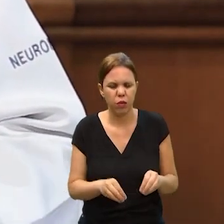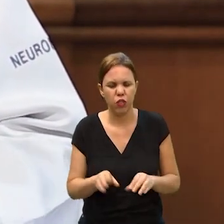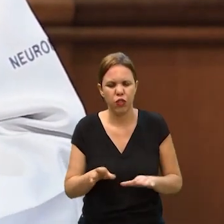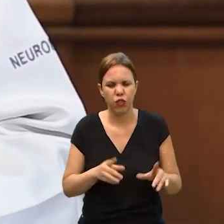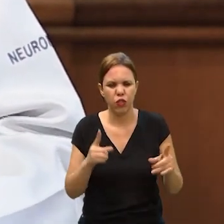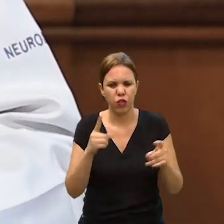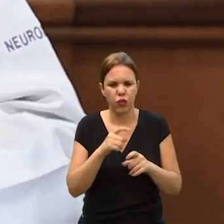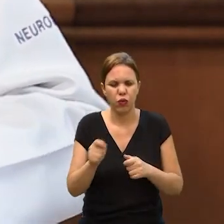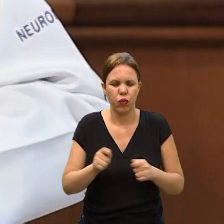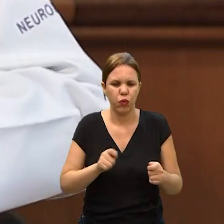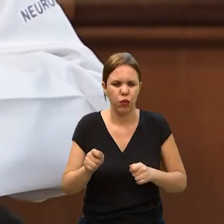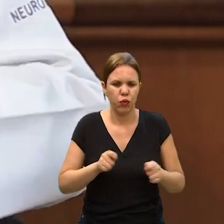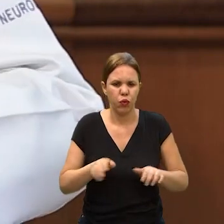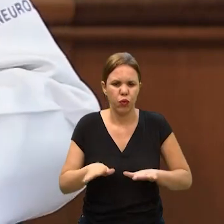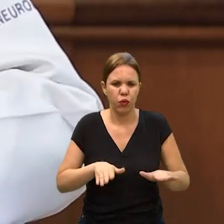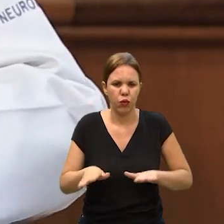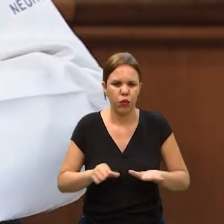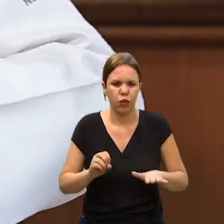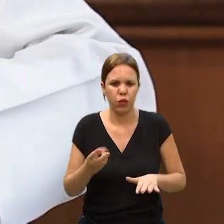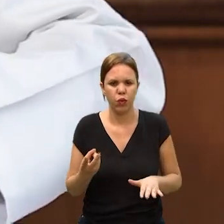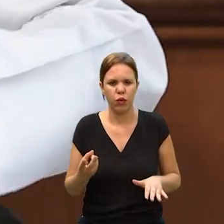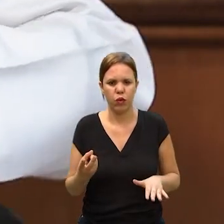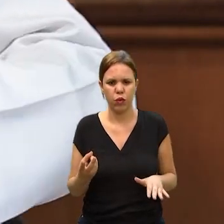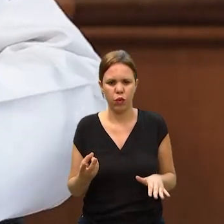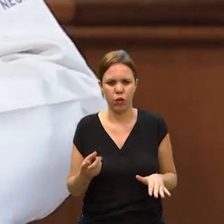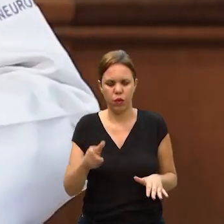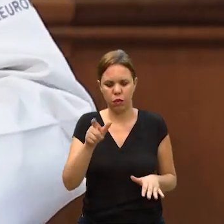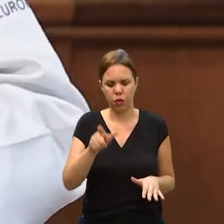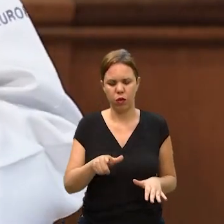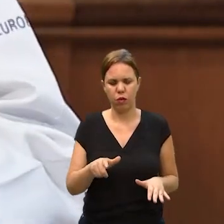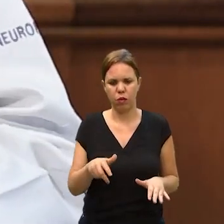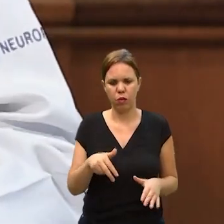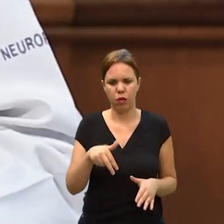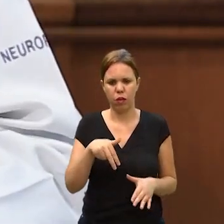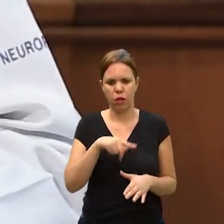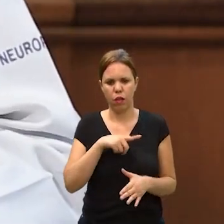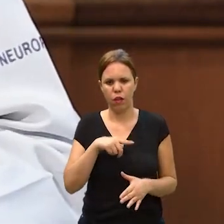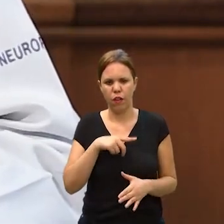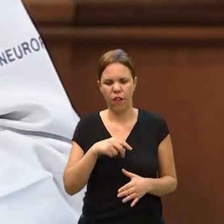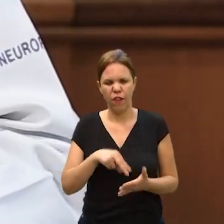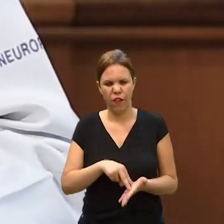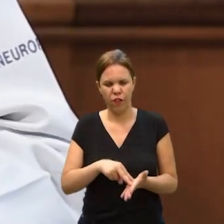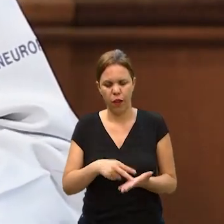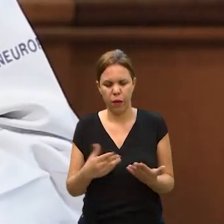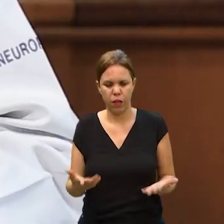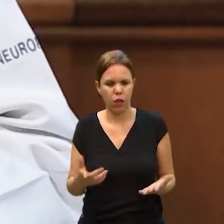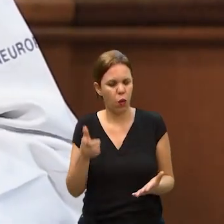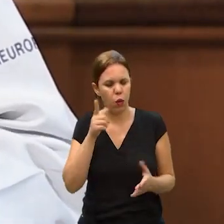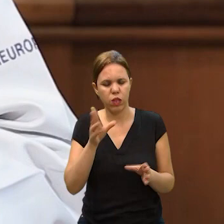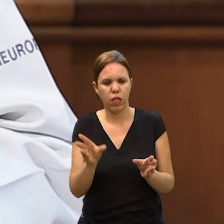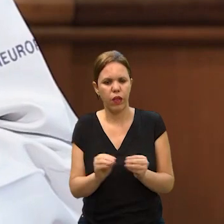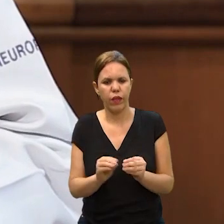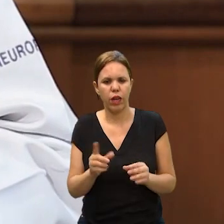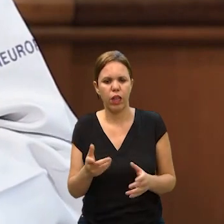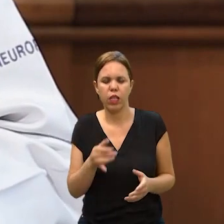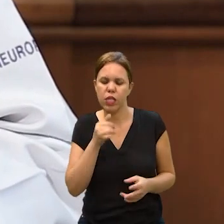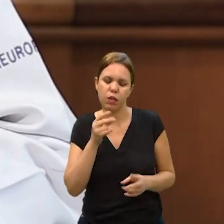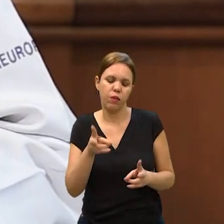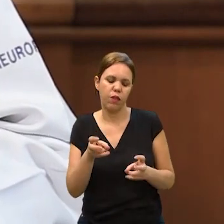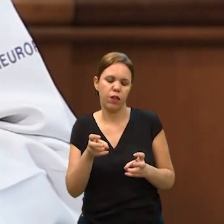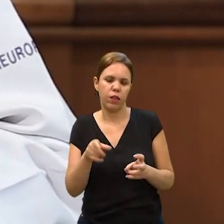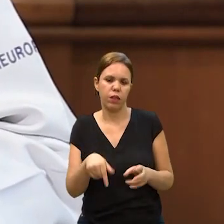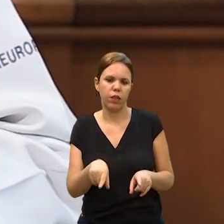de dificuldade motora, do controle do movimento motor ou da postura, e que você não conseguia definir. E mais recentemente começou a se